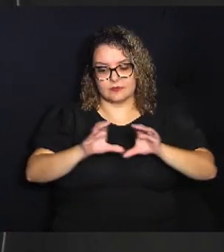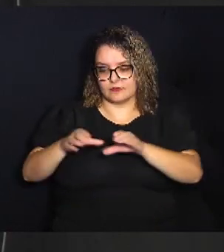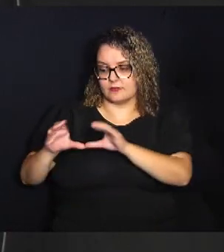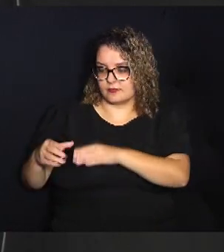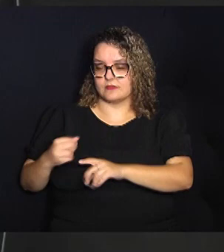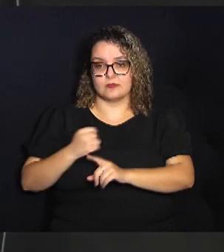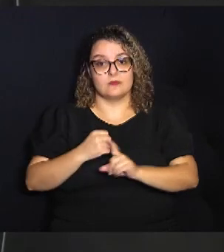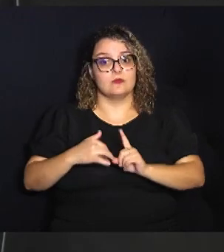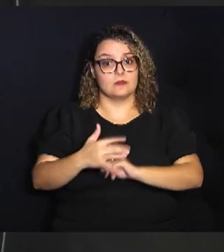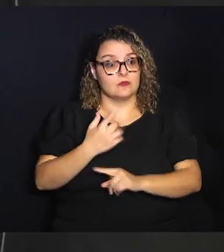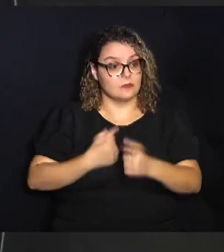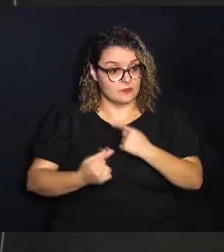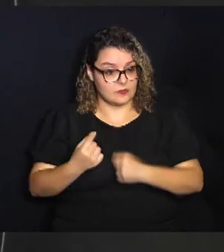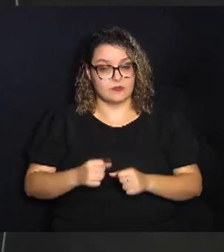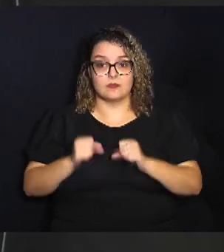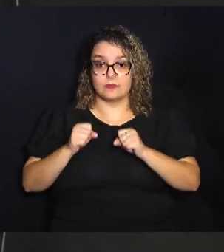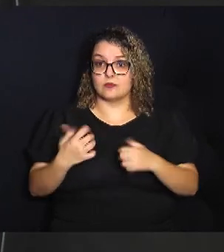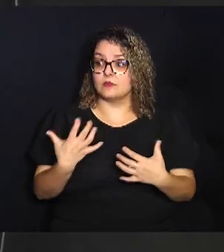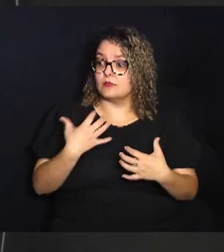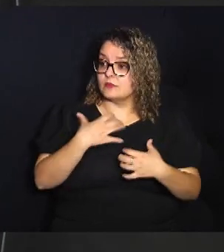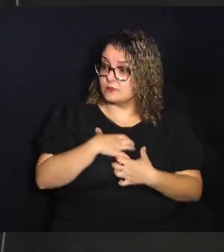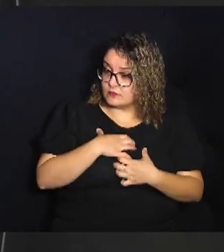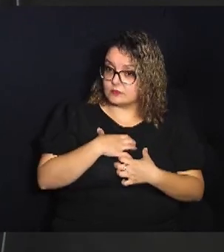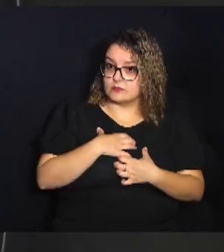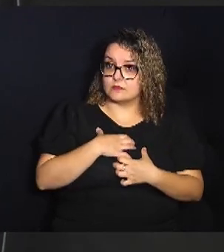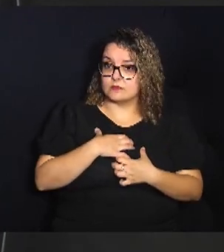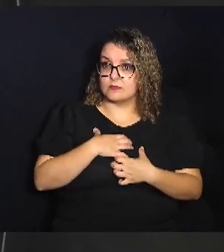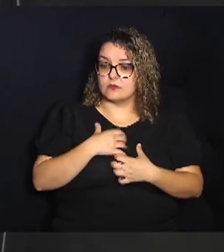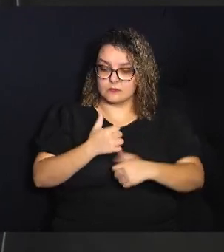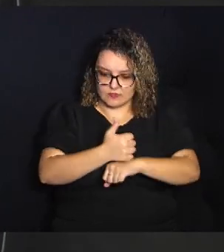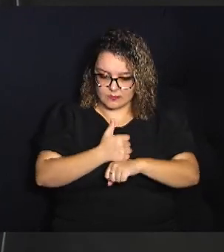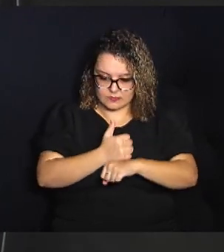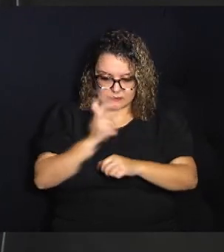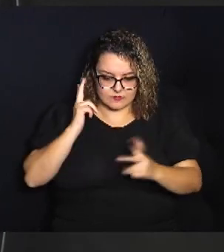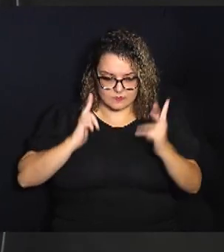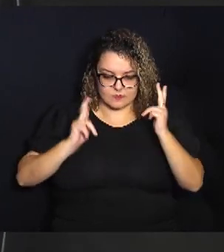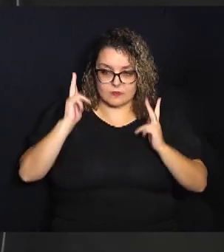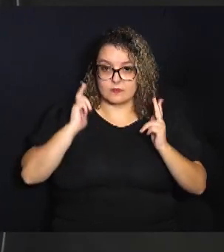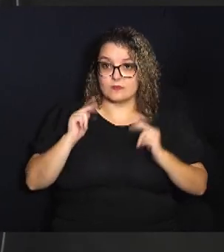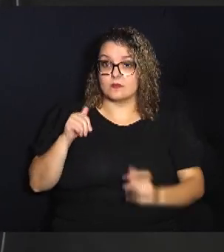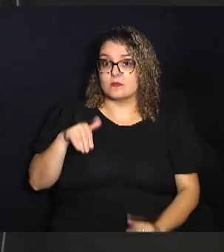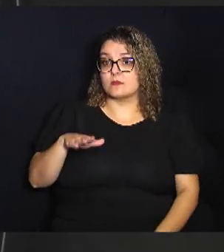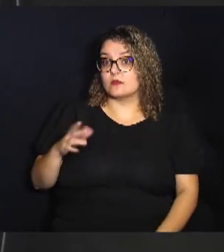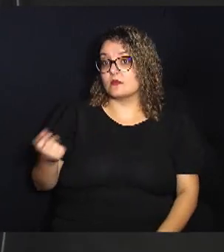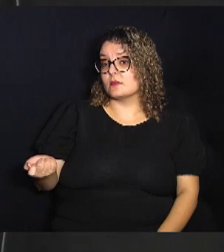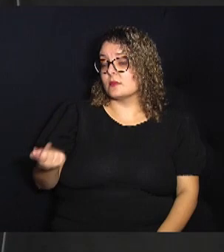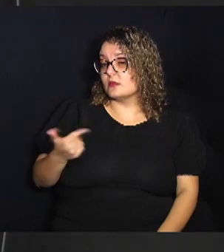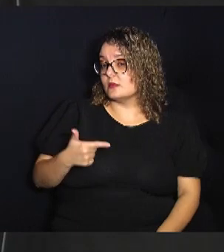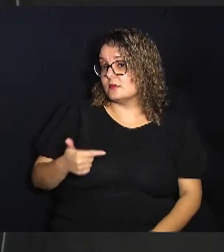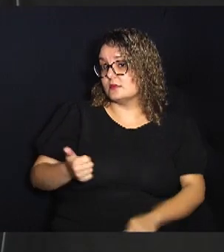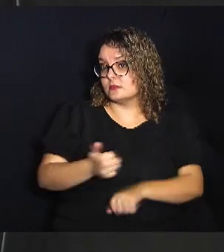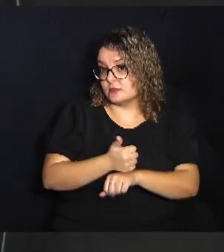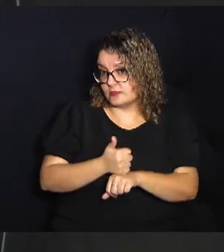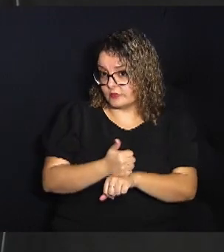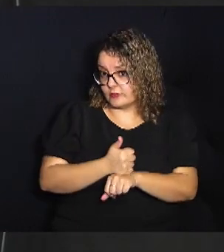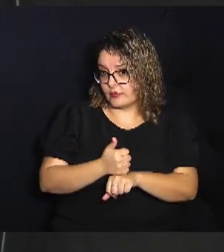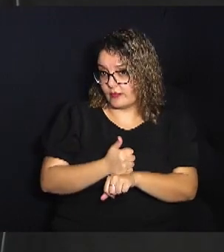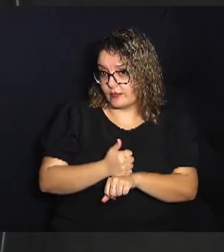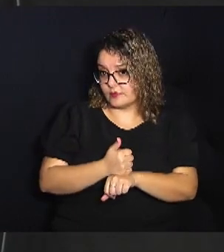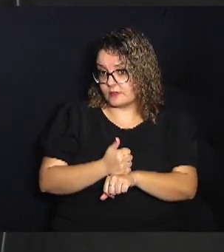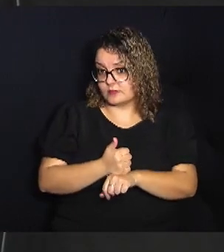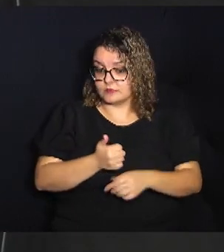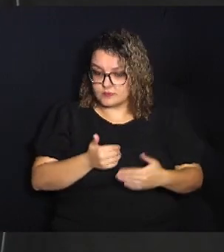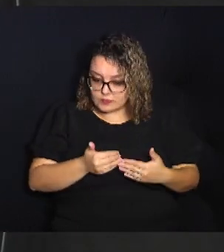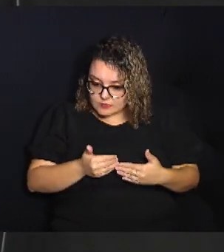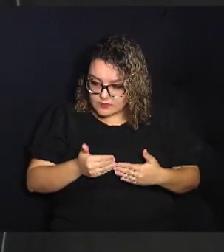econômicas, a gente pode sentir o cabeleireiro, ele vai além de um profissional. Ele passa a